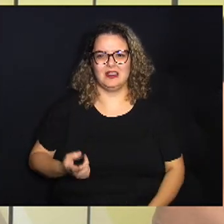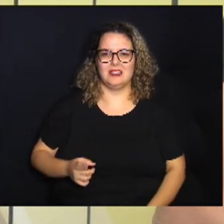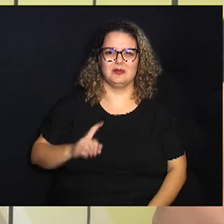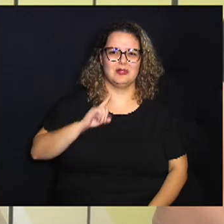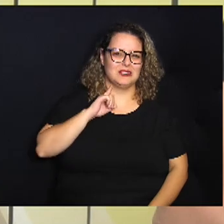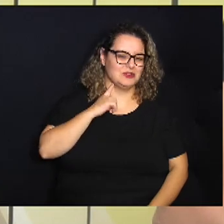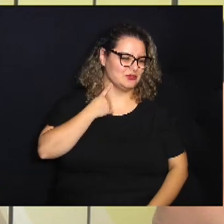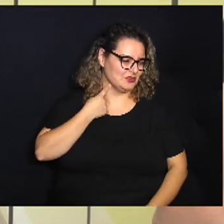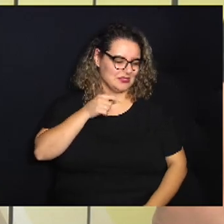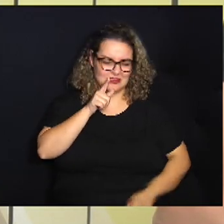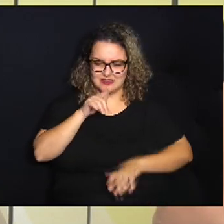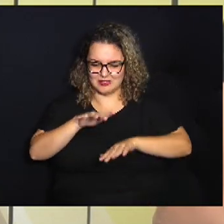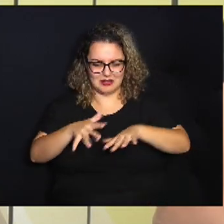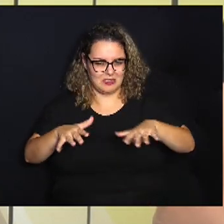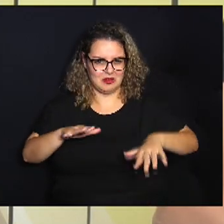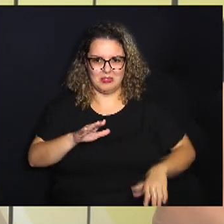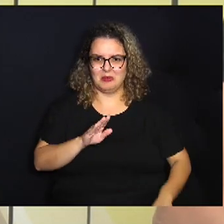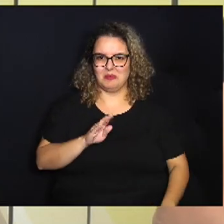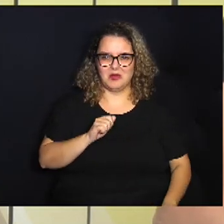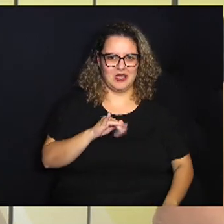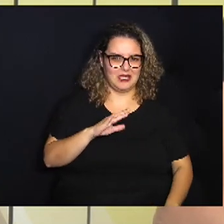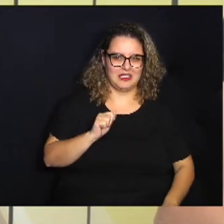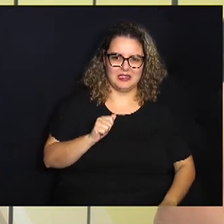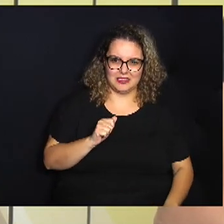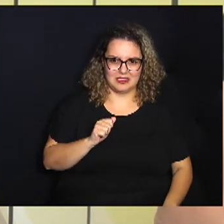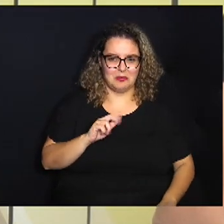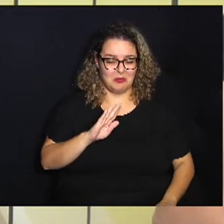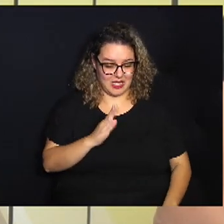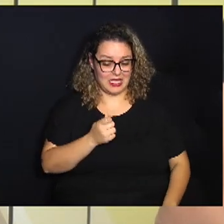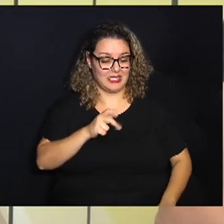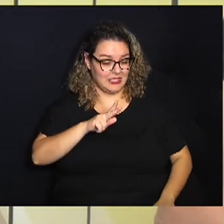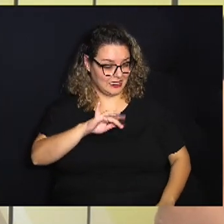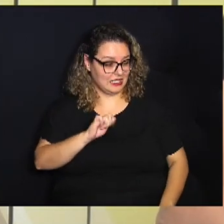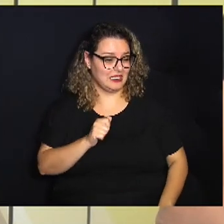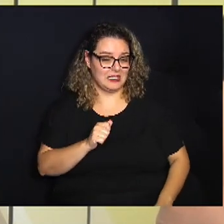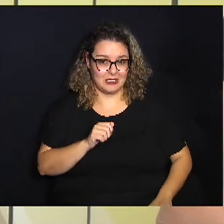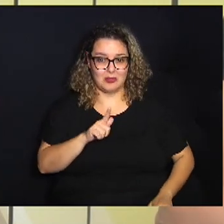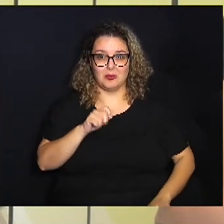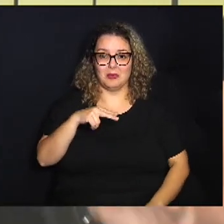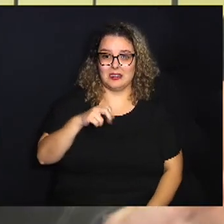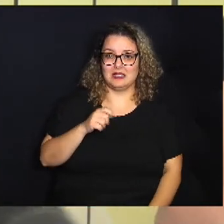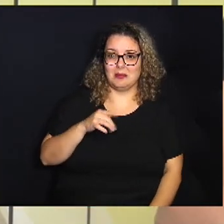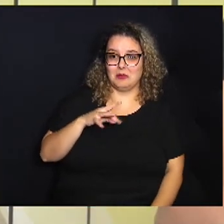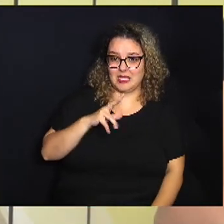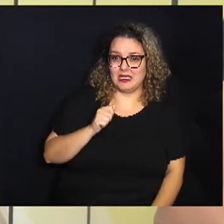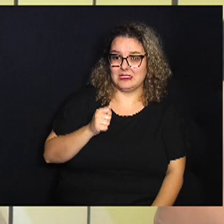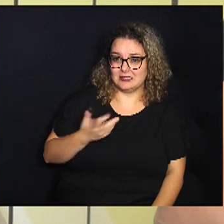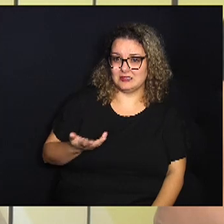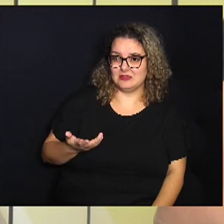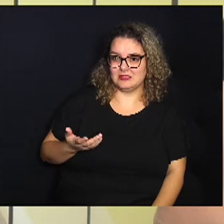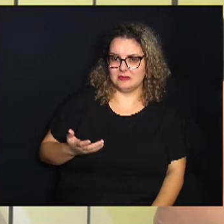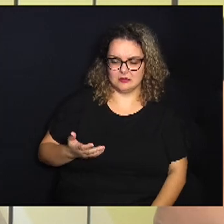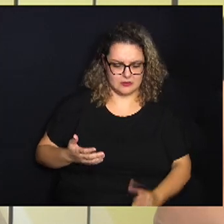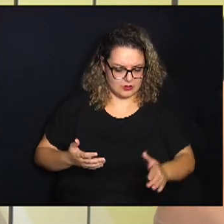Guanabara, foi polêmica na época, a experiência internacional bateu em cima, e a hora que ele resolveu passar a mão embaixo do barco, ele sentiu um saco de